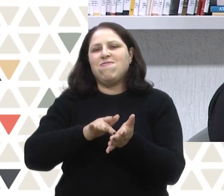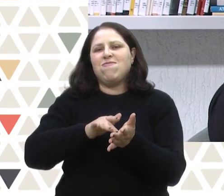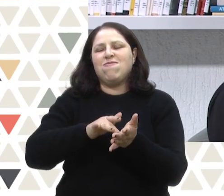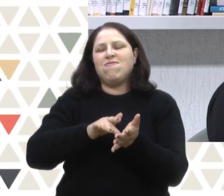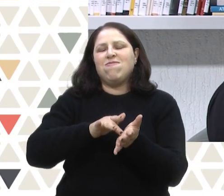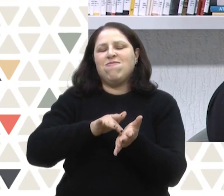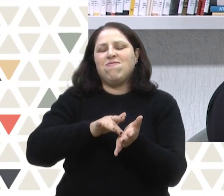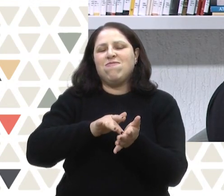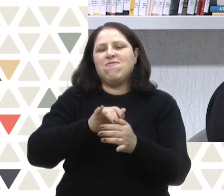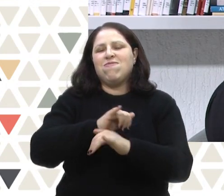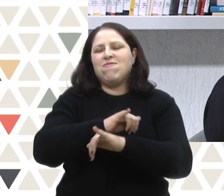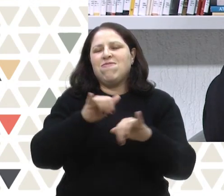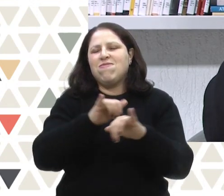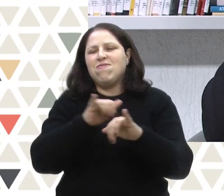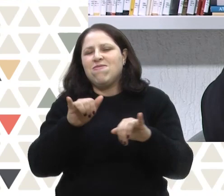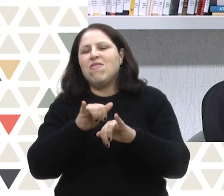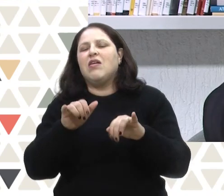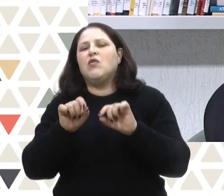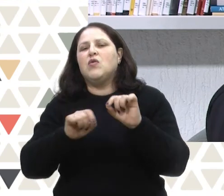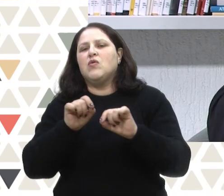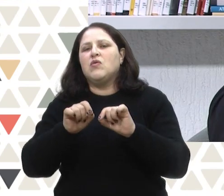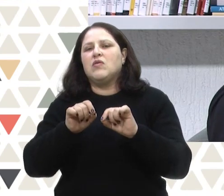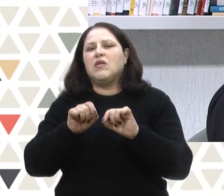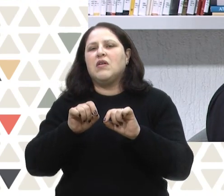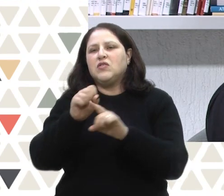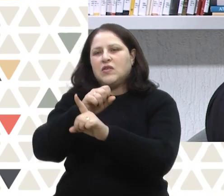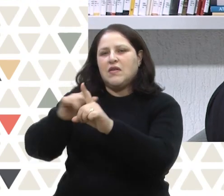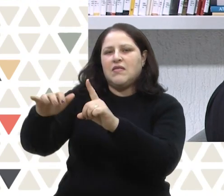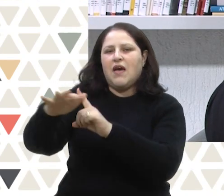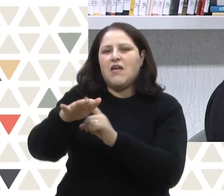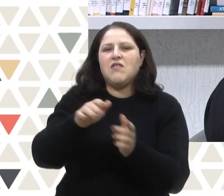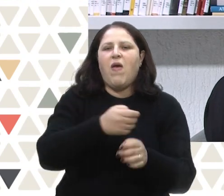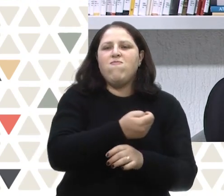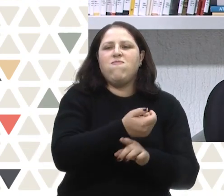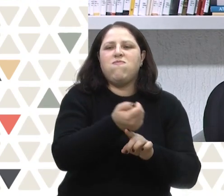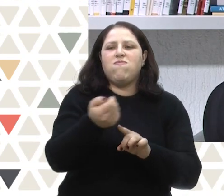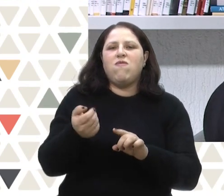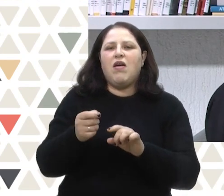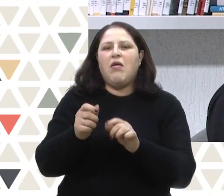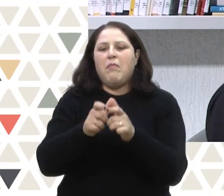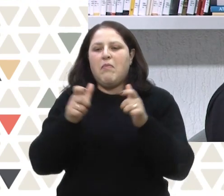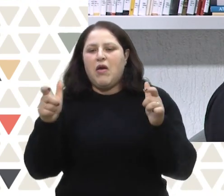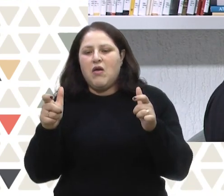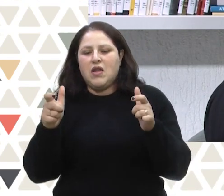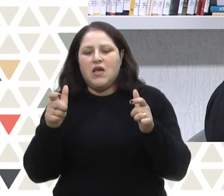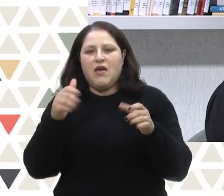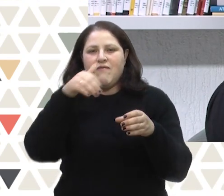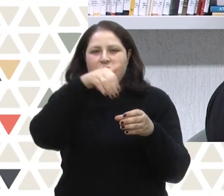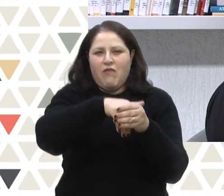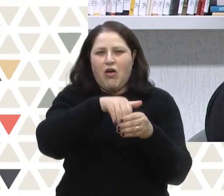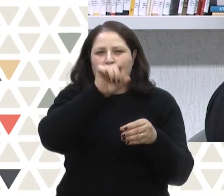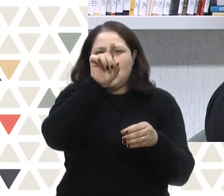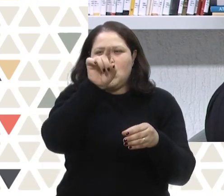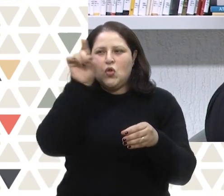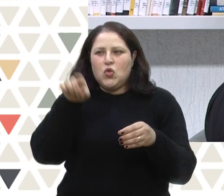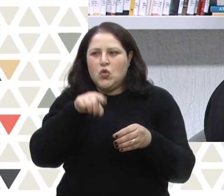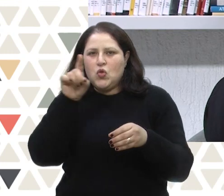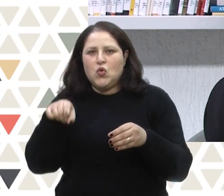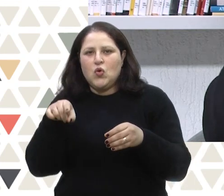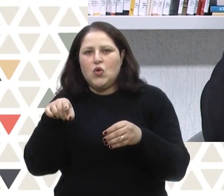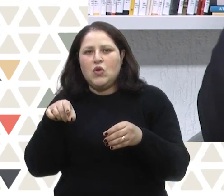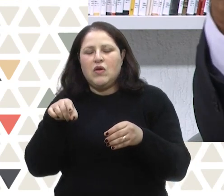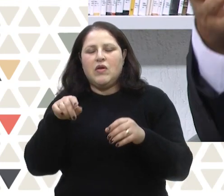onde se coloca para a sociedade que a maioria de votos nulos anularia uma eleição.